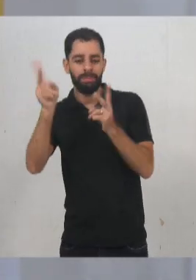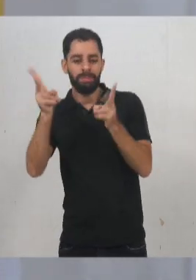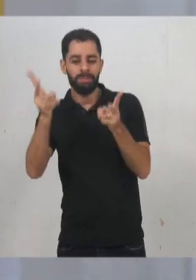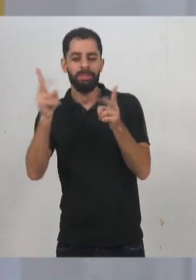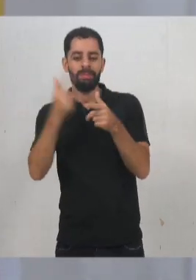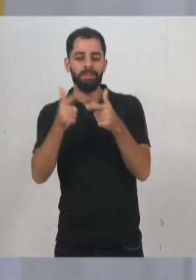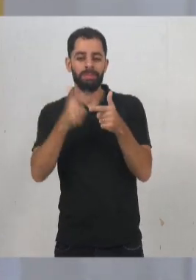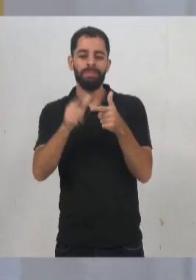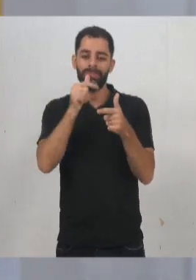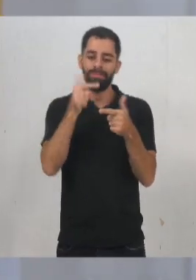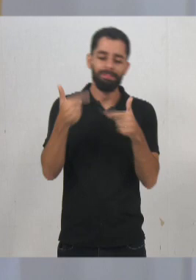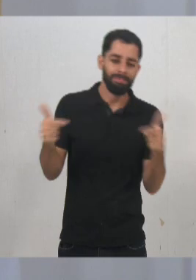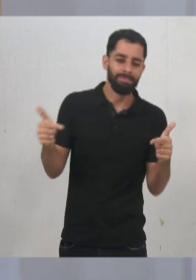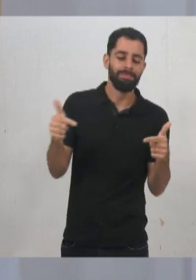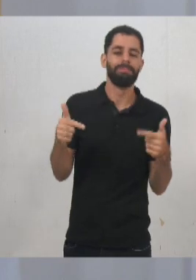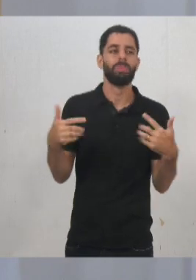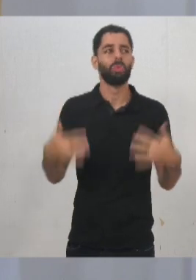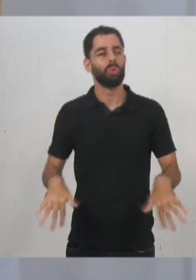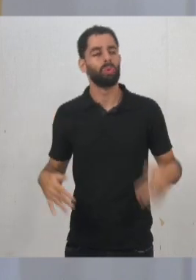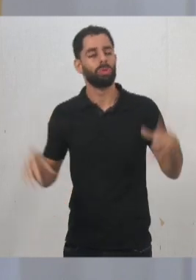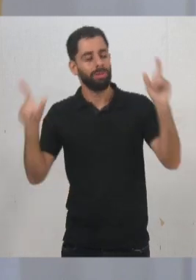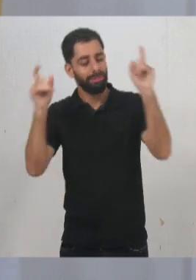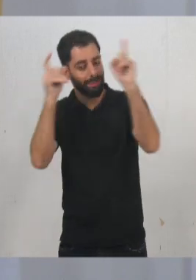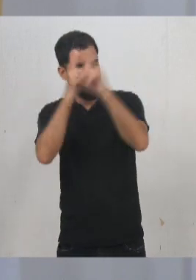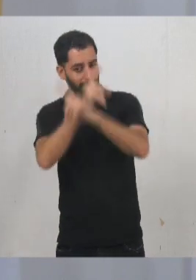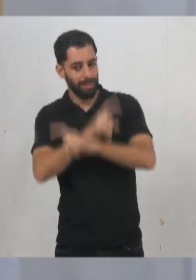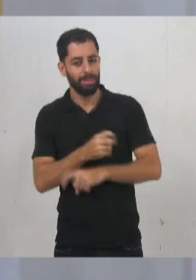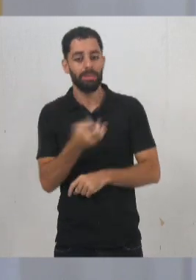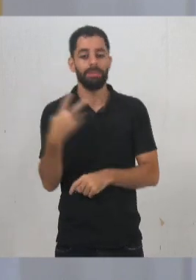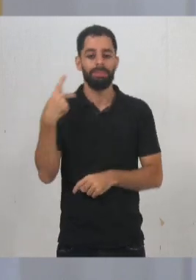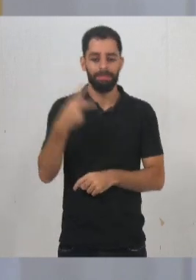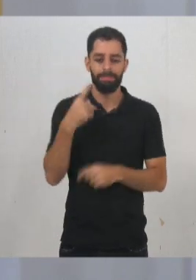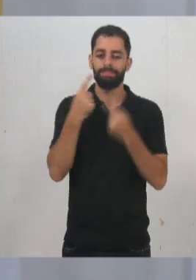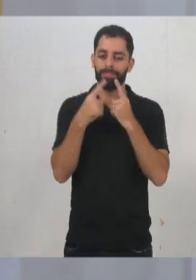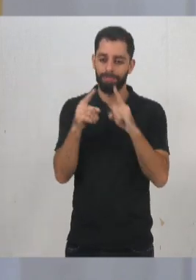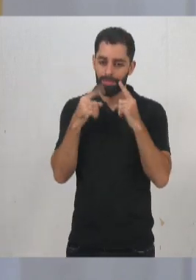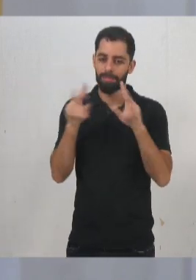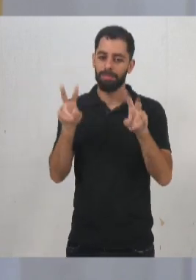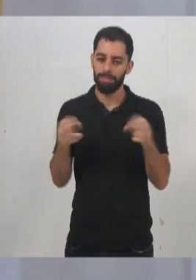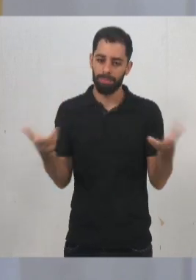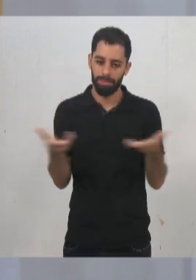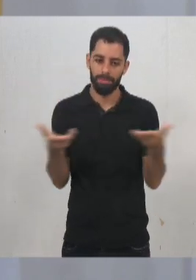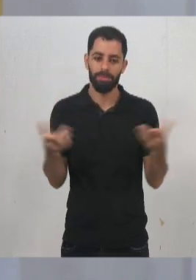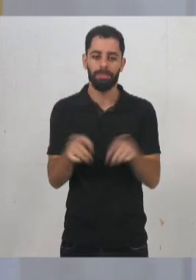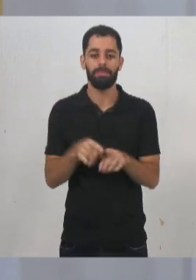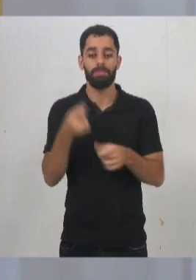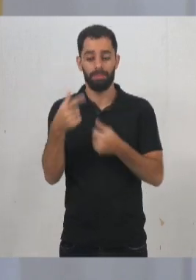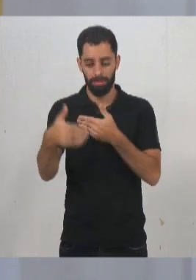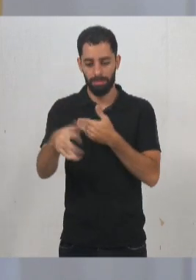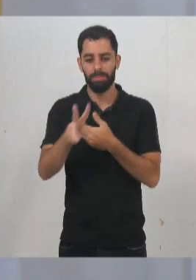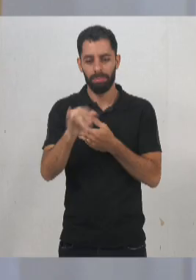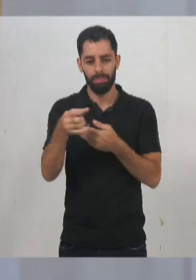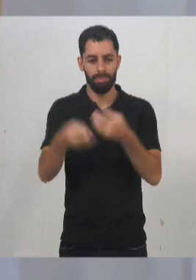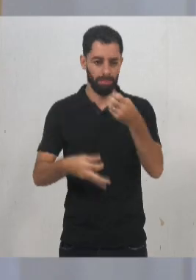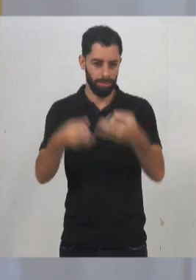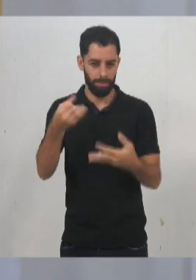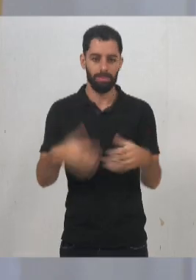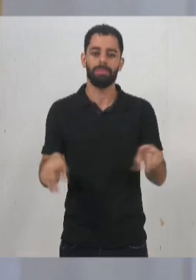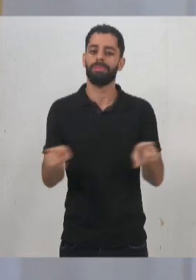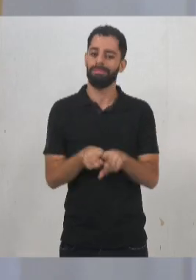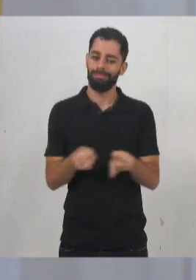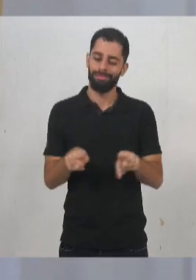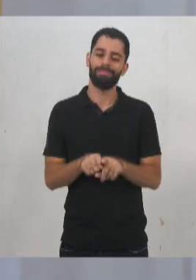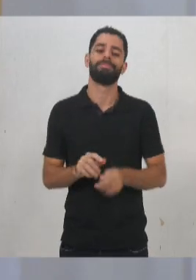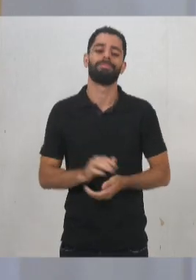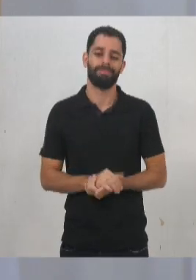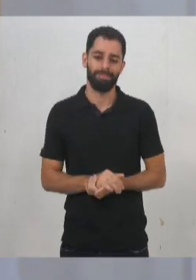de água falta de água enfim né alguns vereadores já falaram sobre esse tema aqui hoje talvez outros ainda vão falar mas